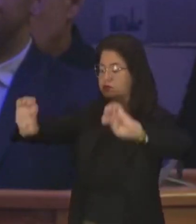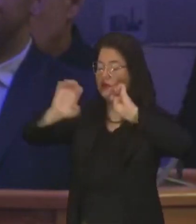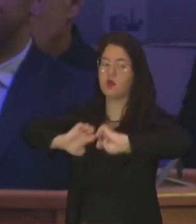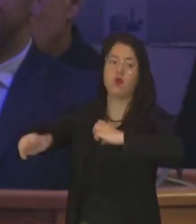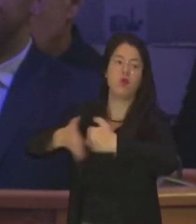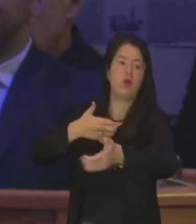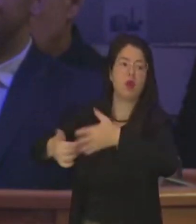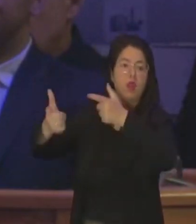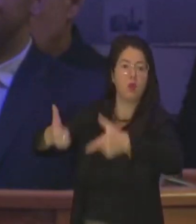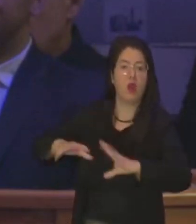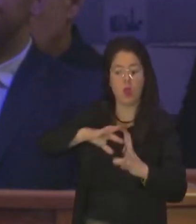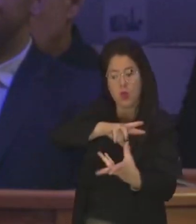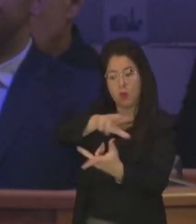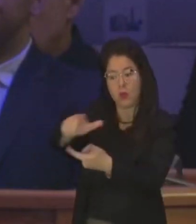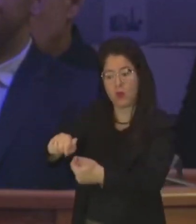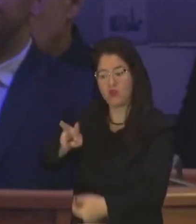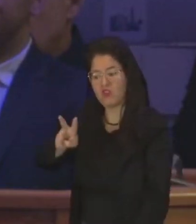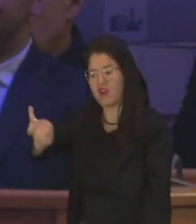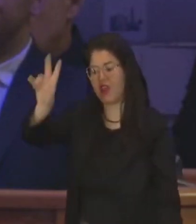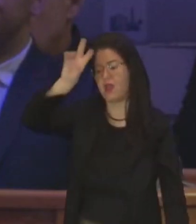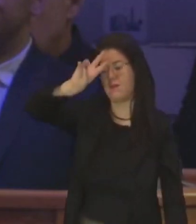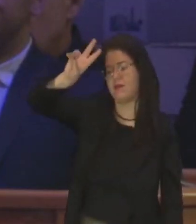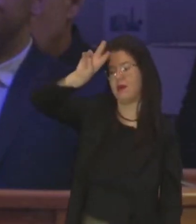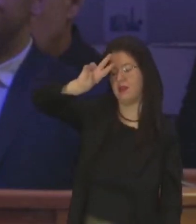do mundo, ela será lembrada.